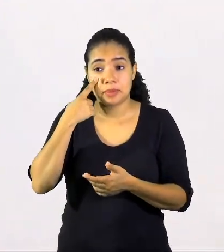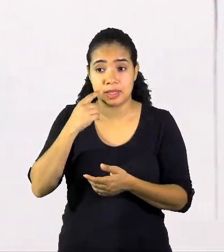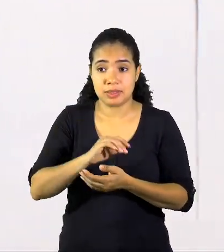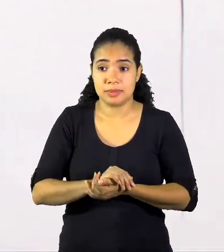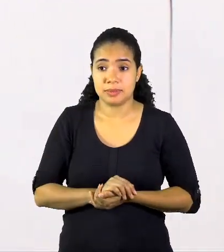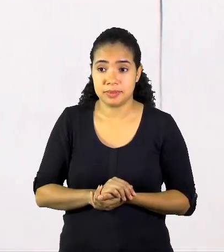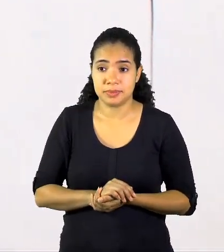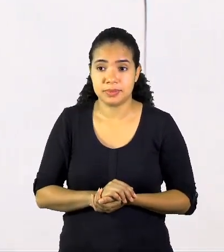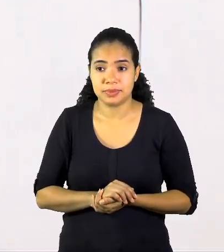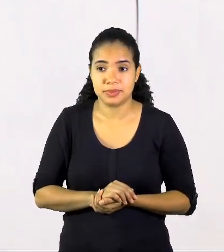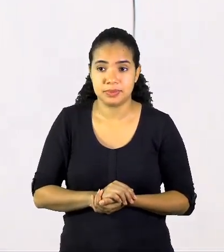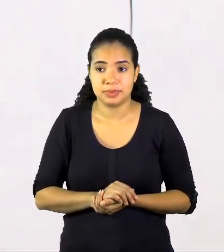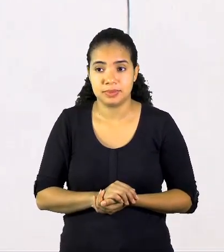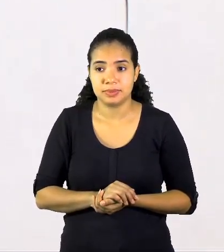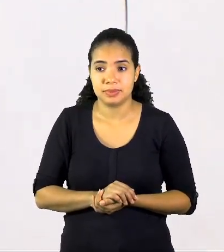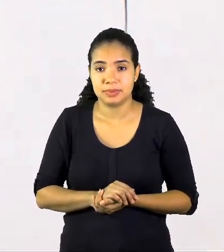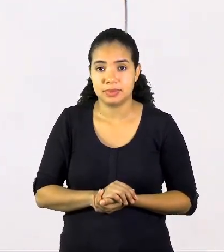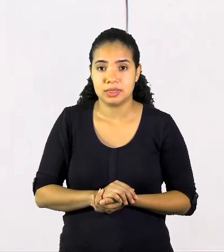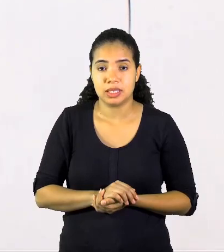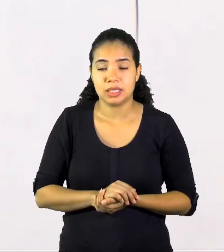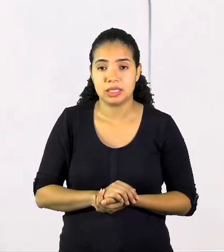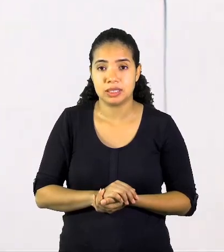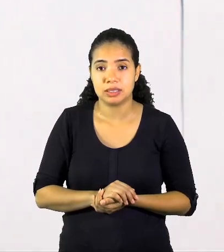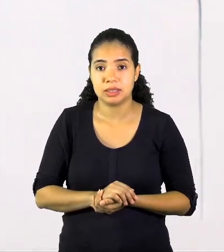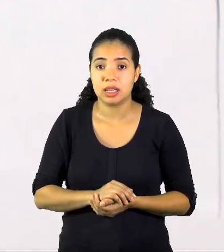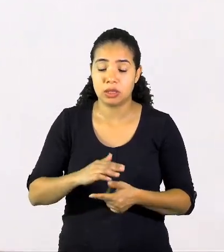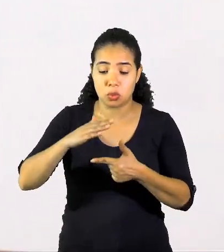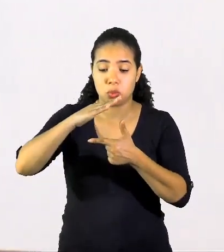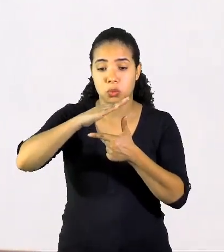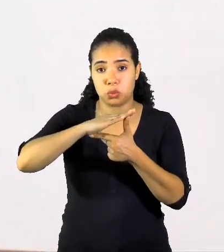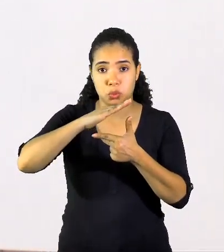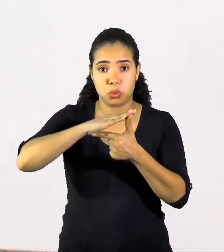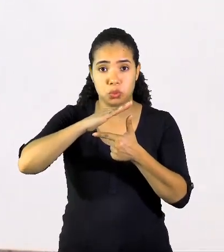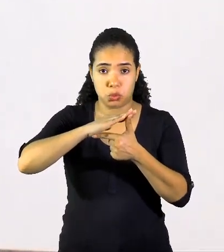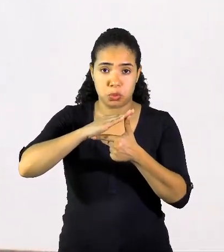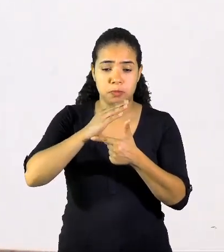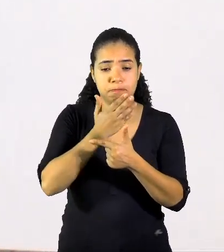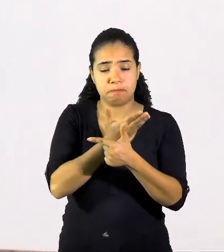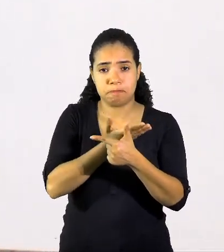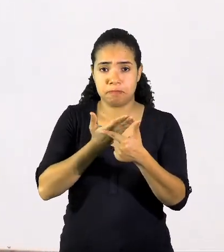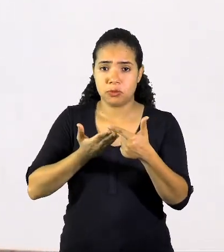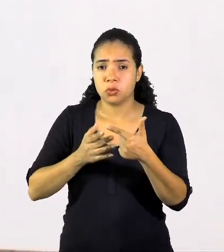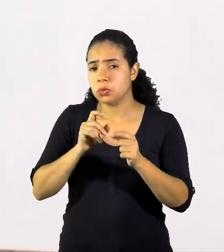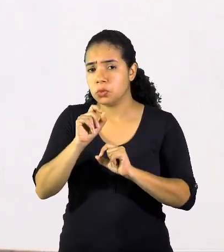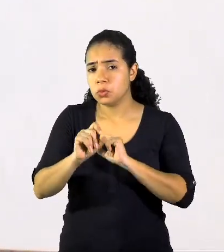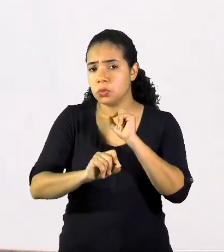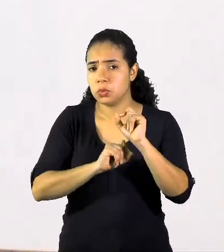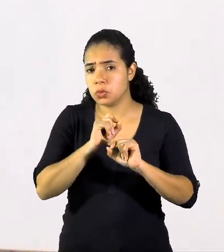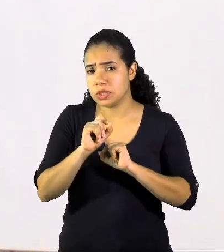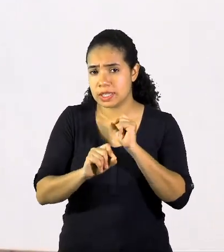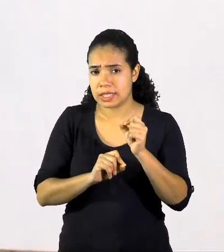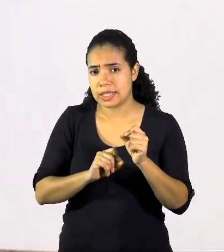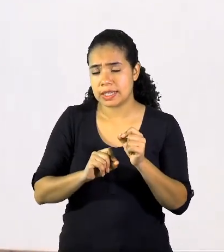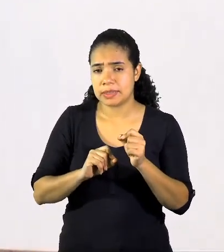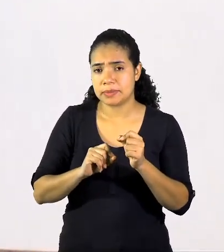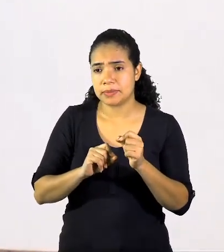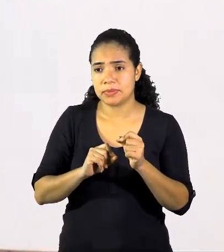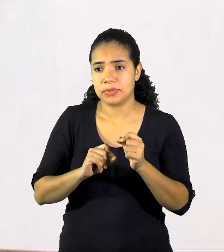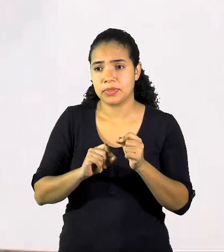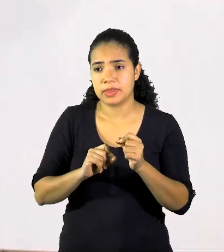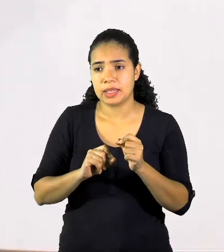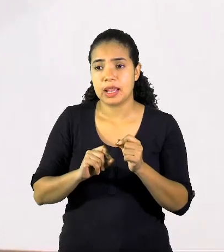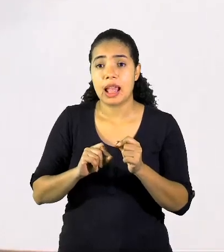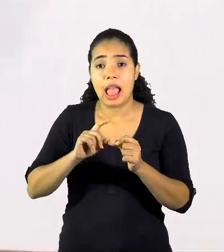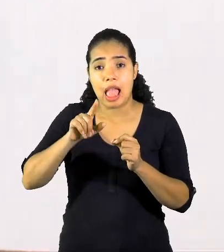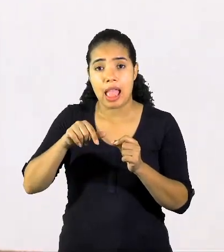a expressão triângulo retângulo. O que, que é um triângulo retângulo? Triângulo retângulo, ele é a